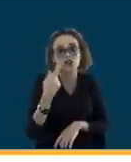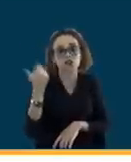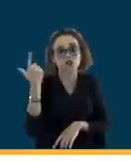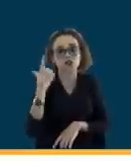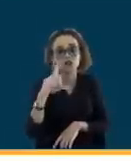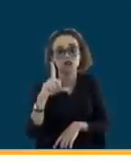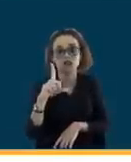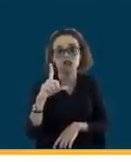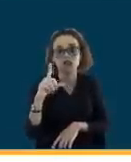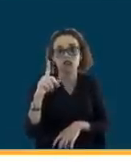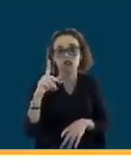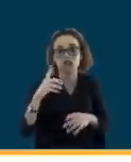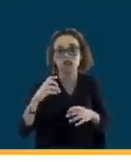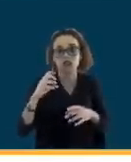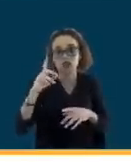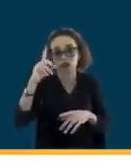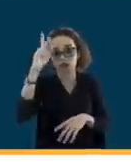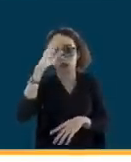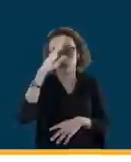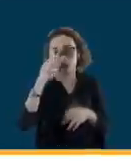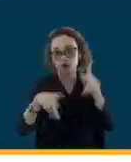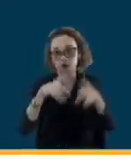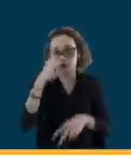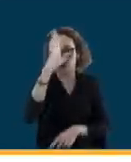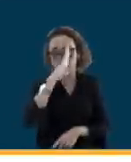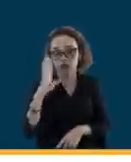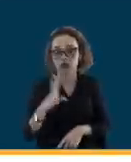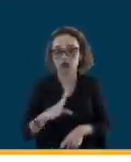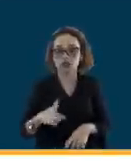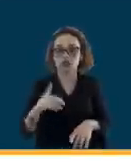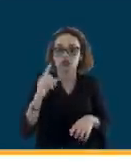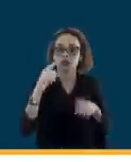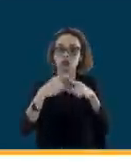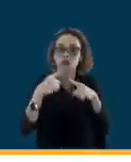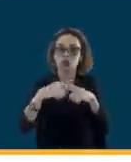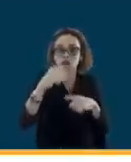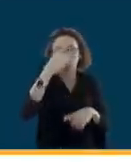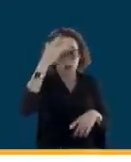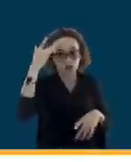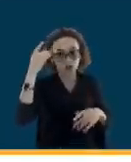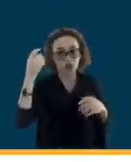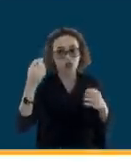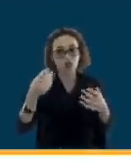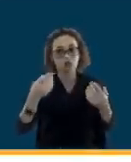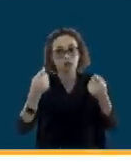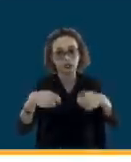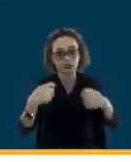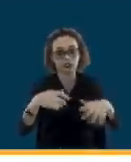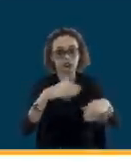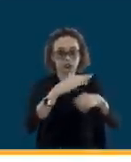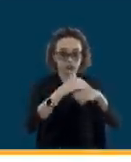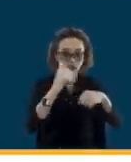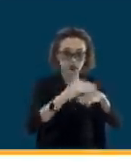brasileiro, porque o nosso povo merece ser bem tratado, ser respeitado. Obrigado.